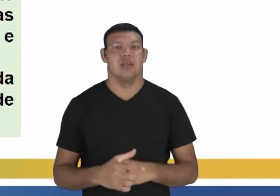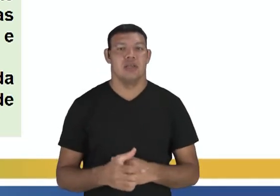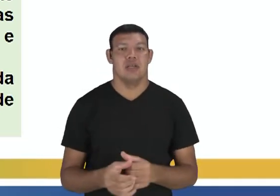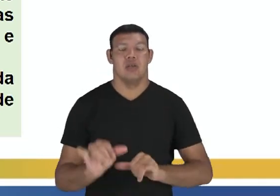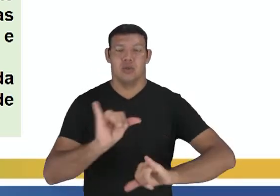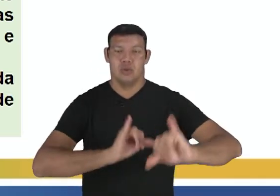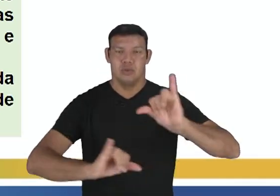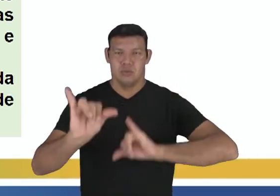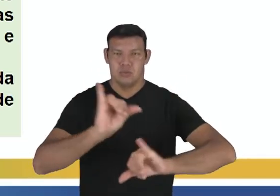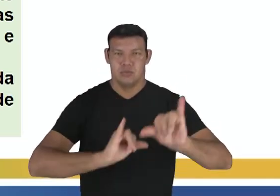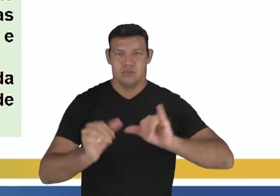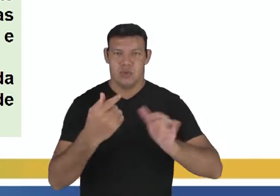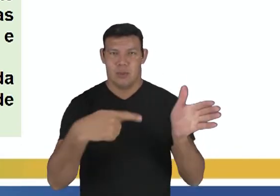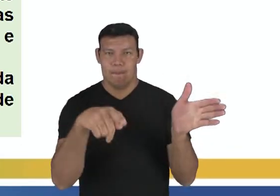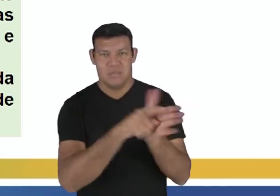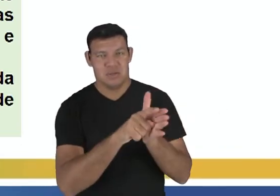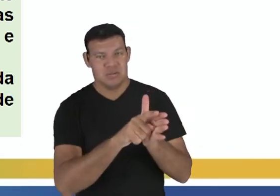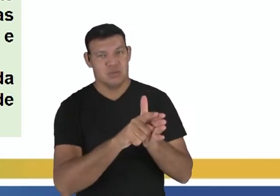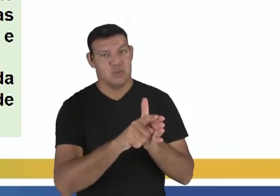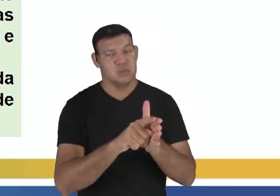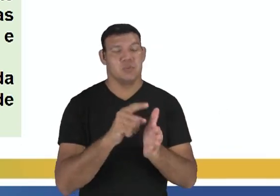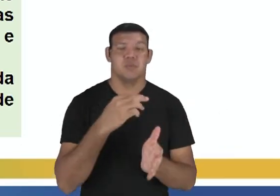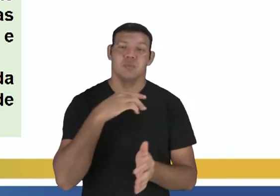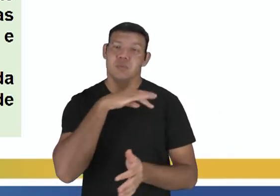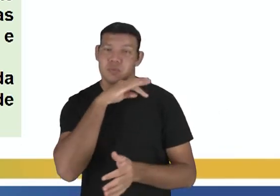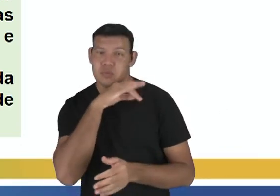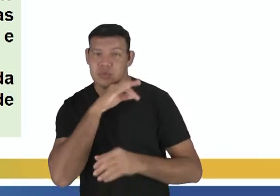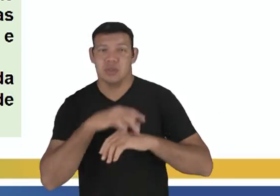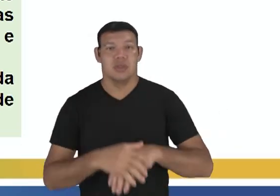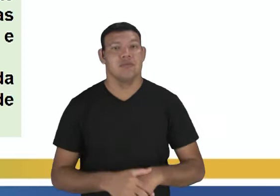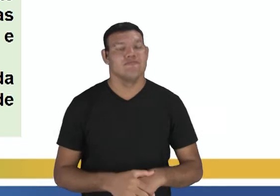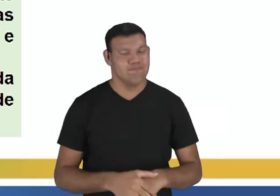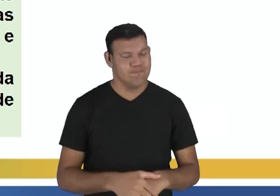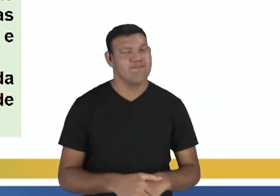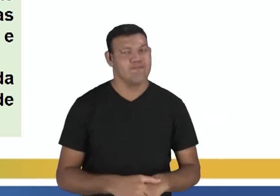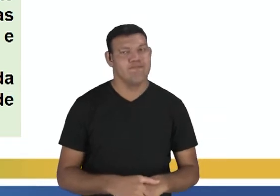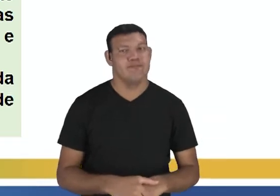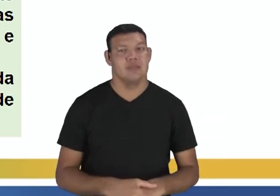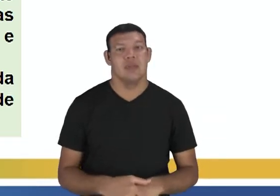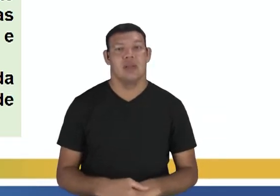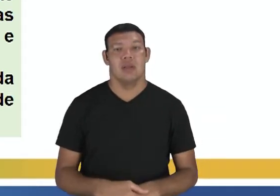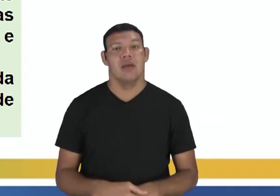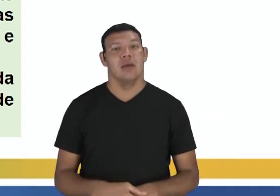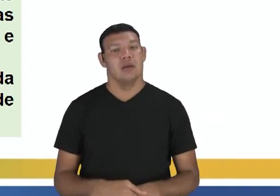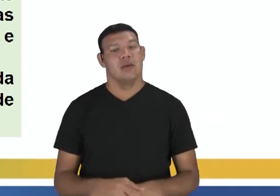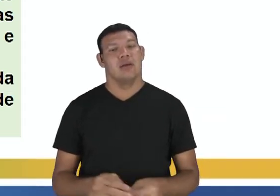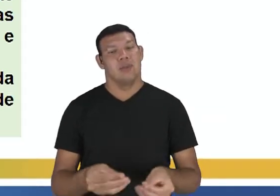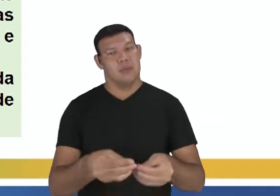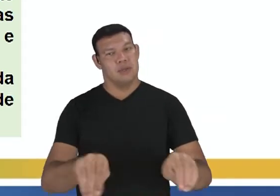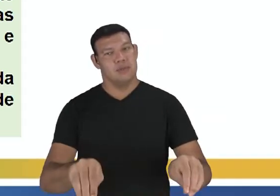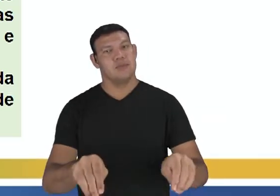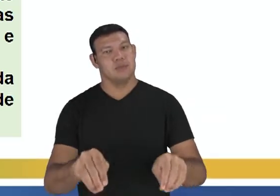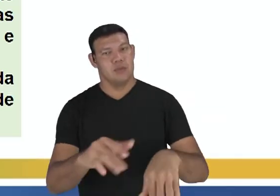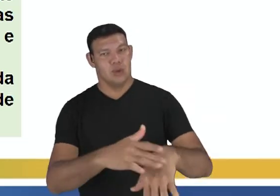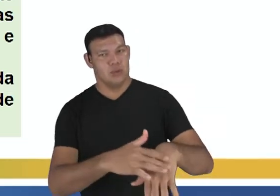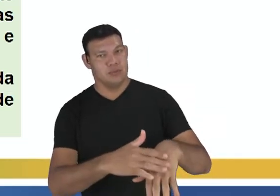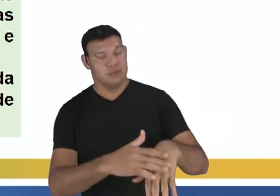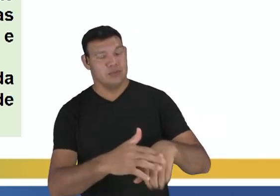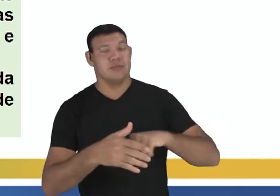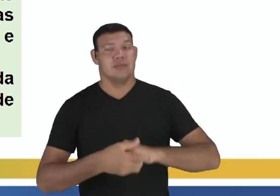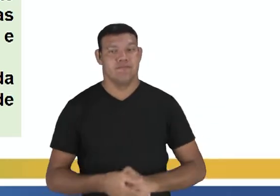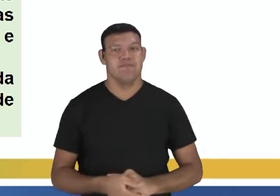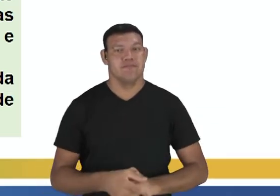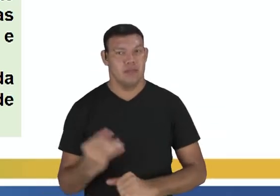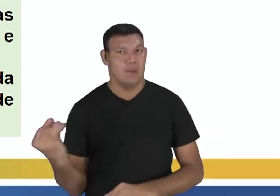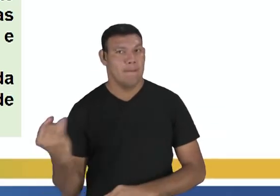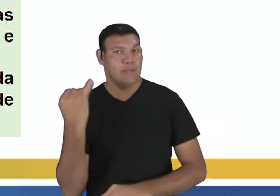inorgânicas. O contato com a água poluída e ou contaminada pode ocasionar doenças. Então, eu não preciso nem explicar aqui a importância